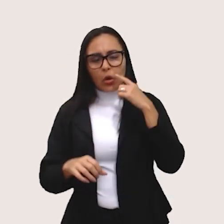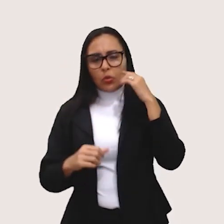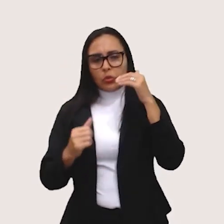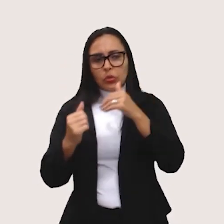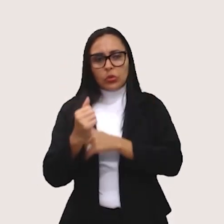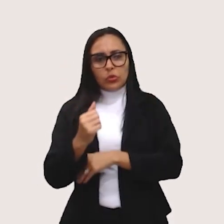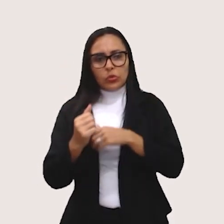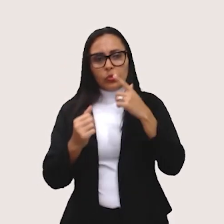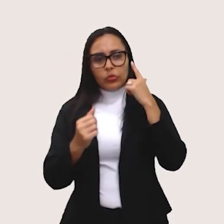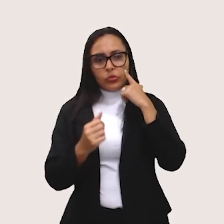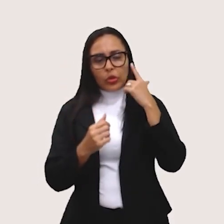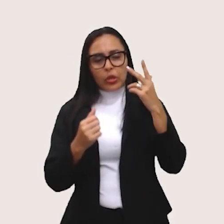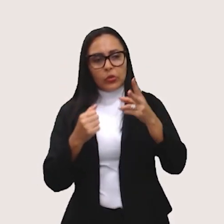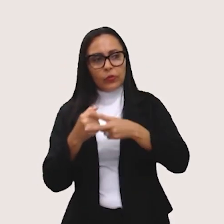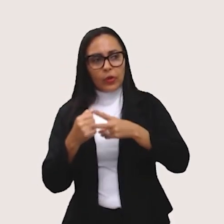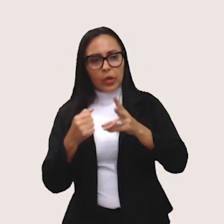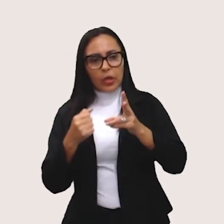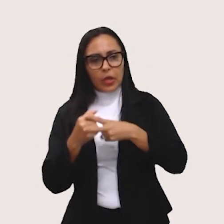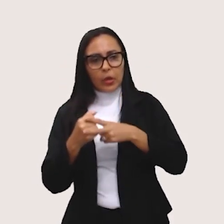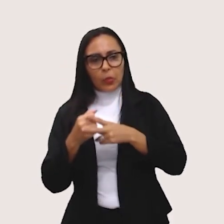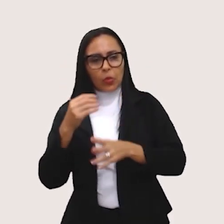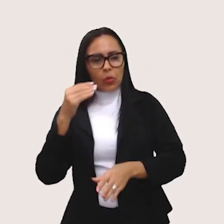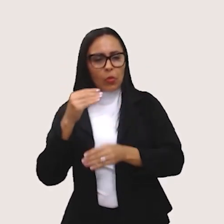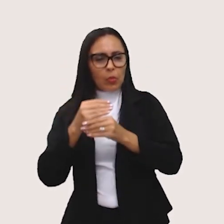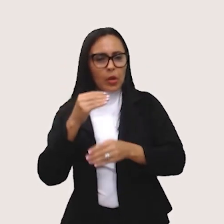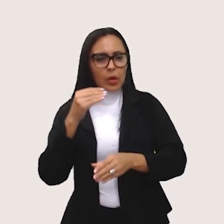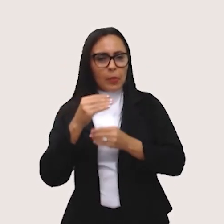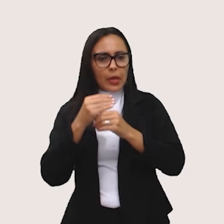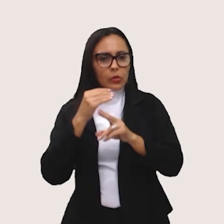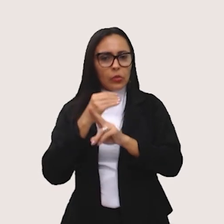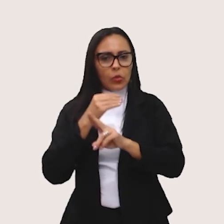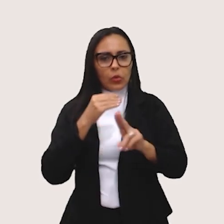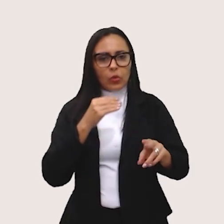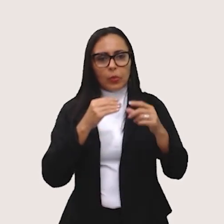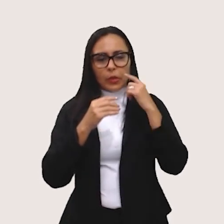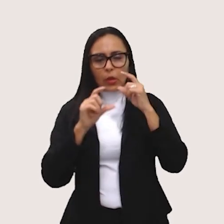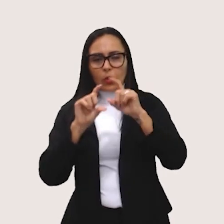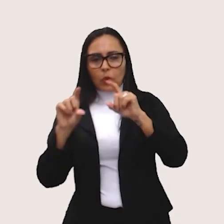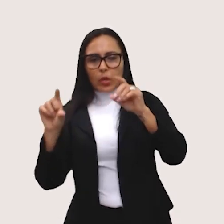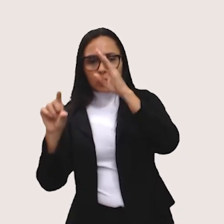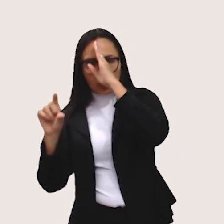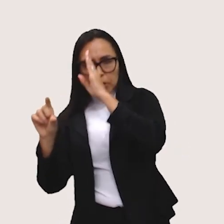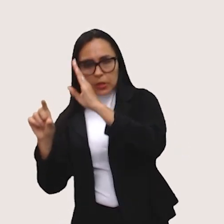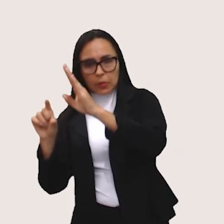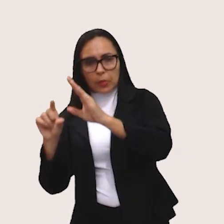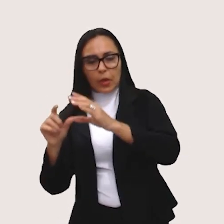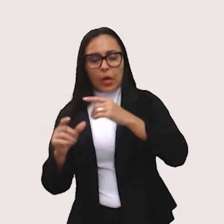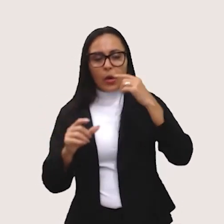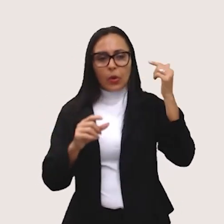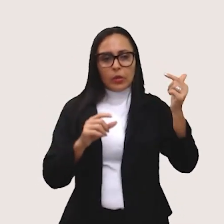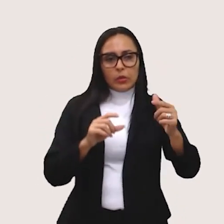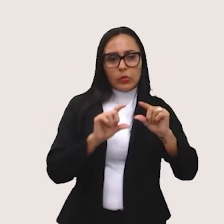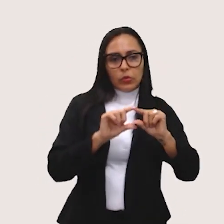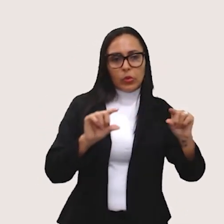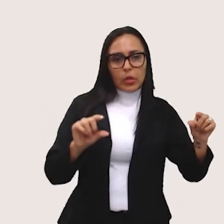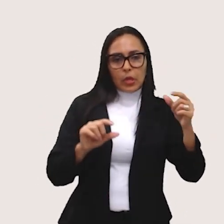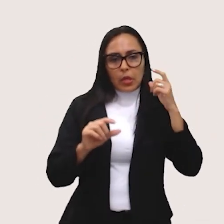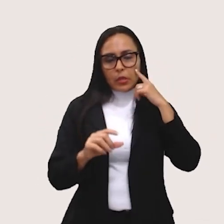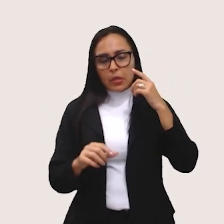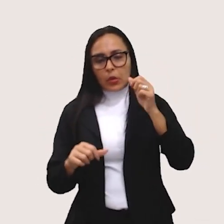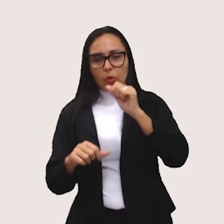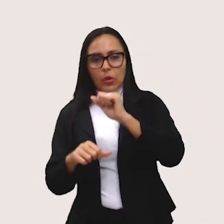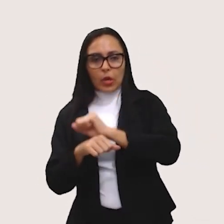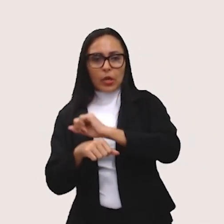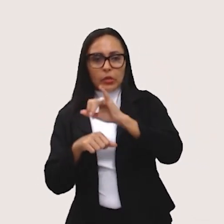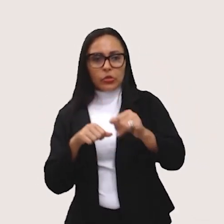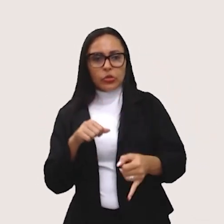verbo, sujeito, verbo, complemento, oração principal, oração subordinada, né, os adjetivos, os advérbios, toda essa